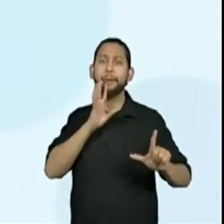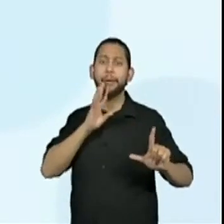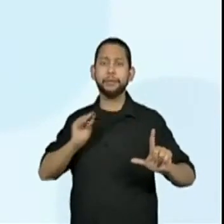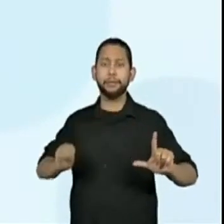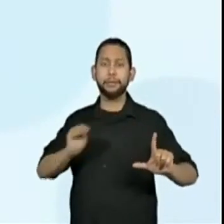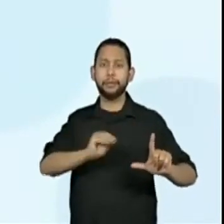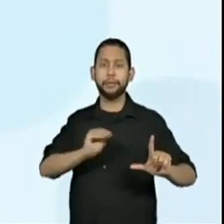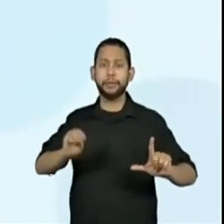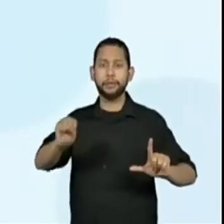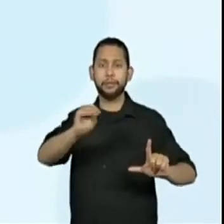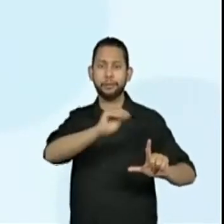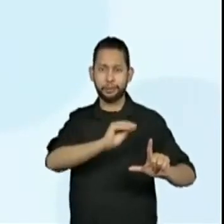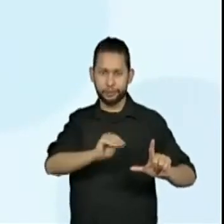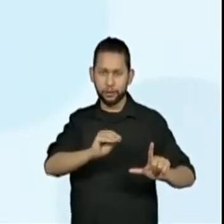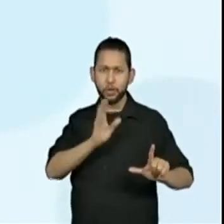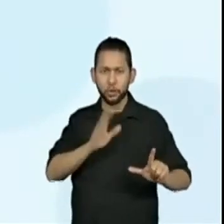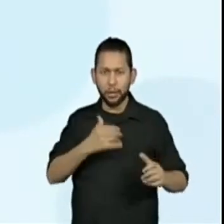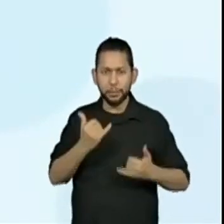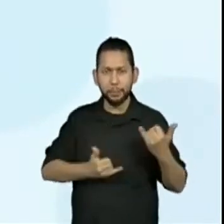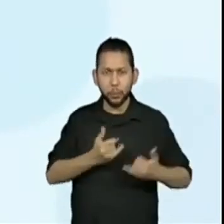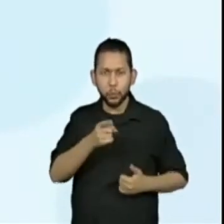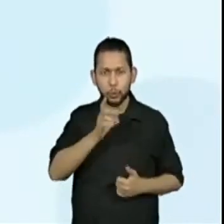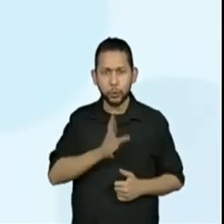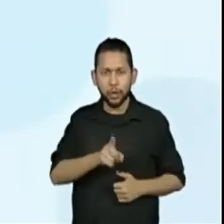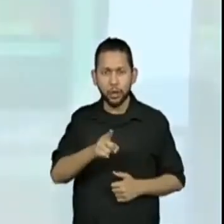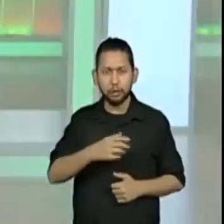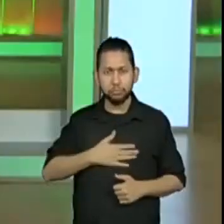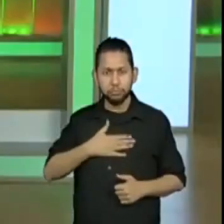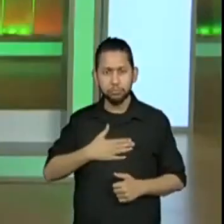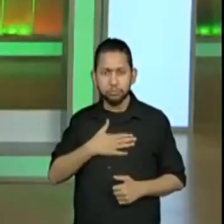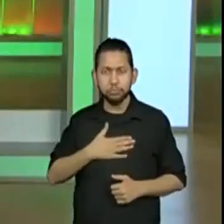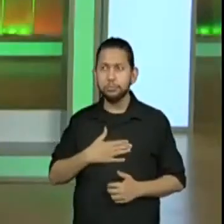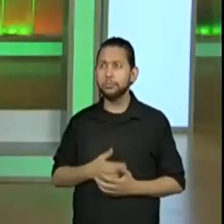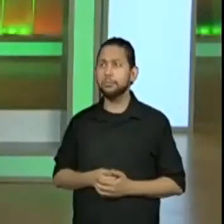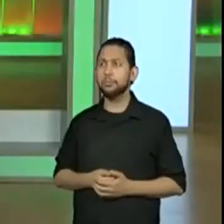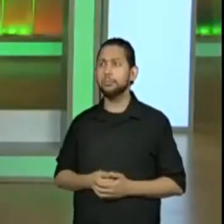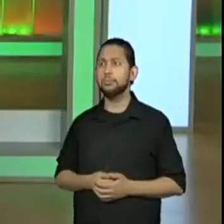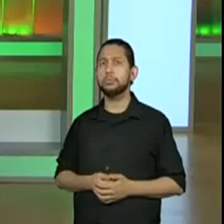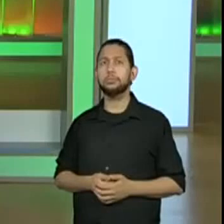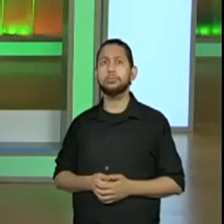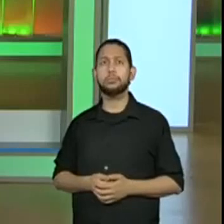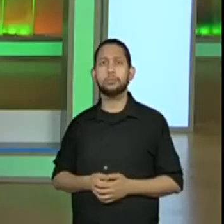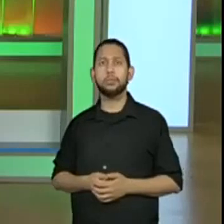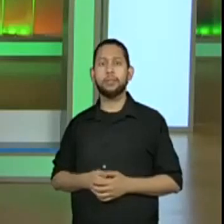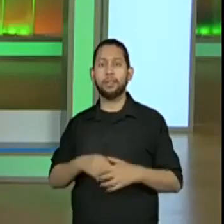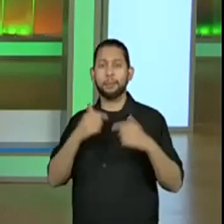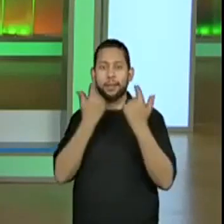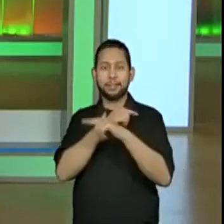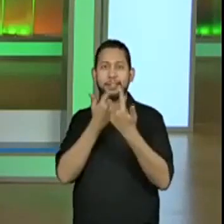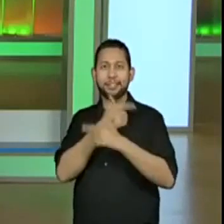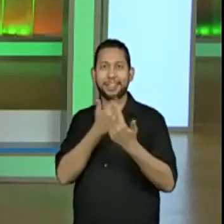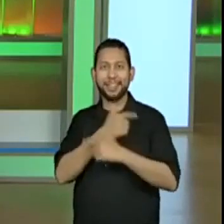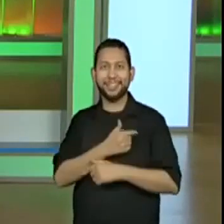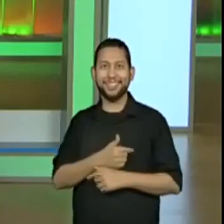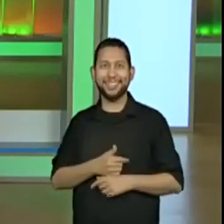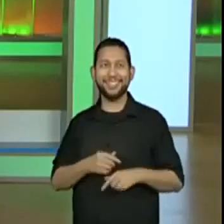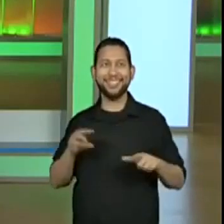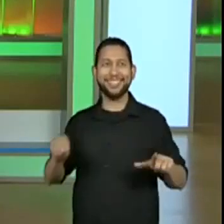falar? Jogam? Você joga, professora? Jogos de tabuleiro. Jogos de tabuleiro. Quer brincar? Quer dar risada?